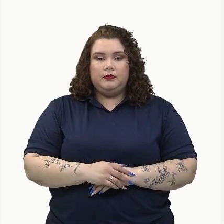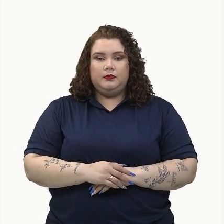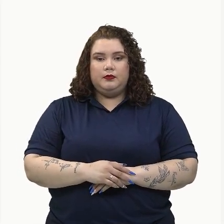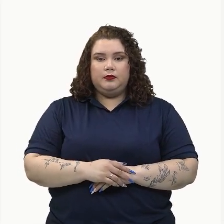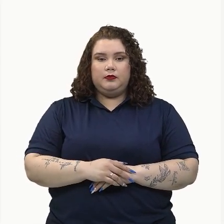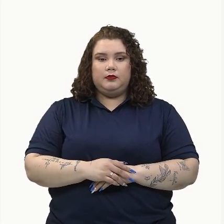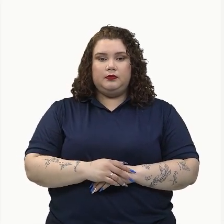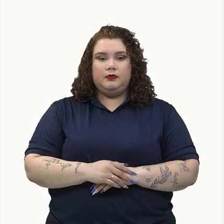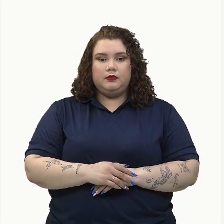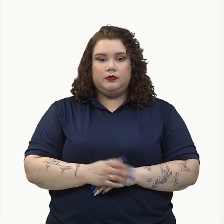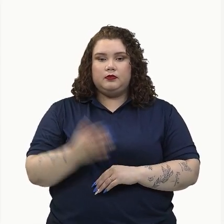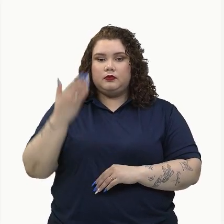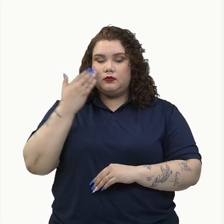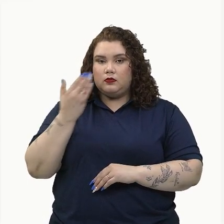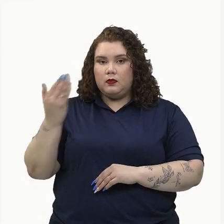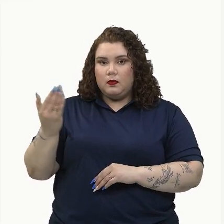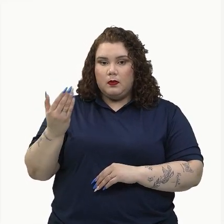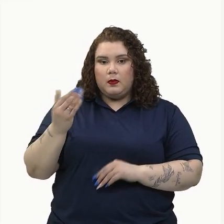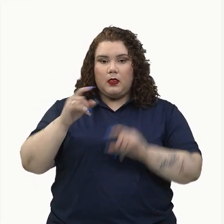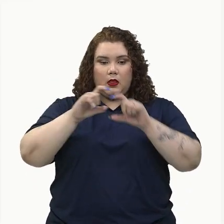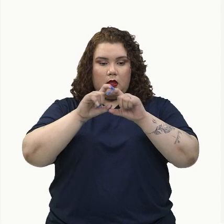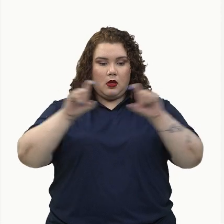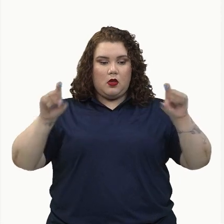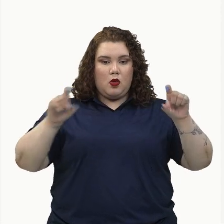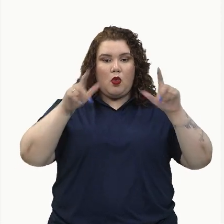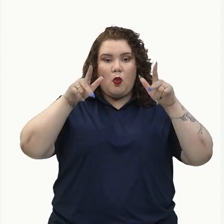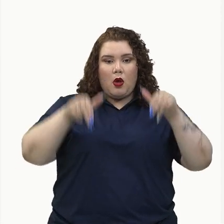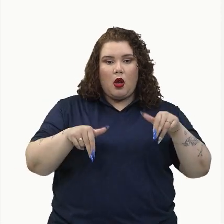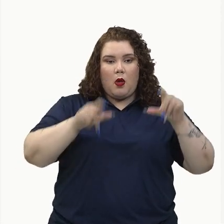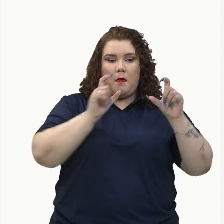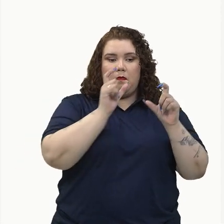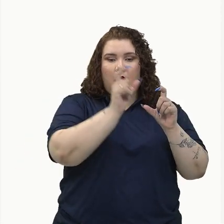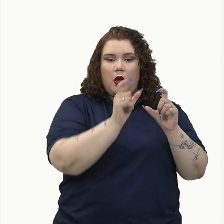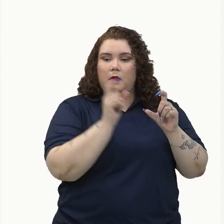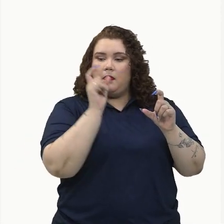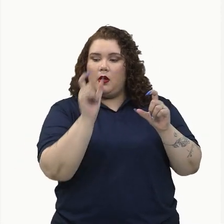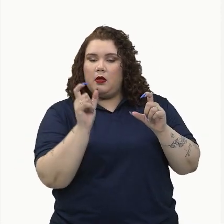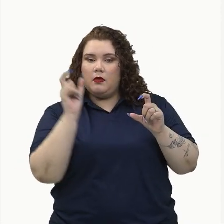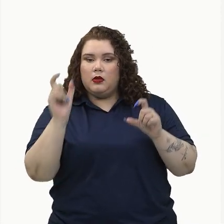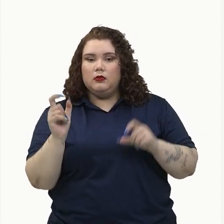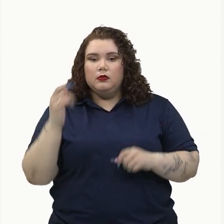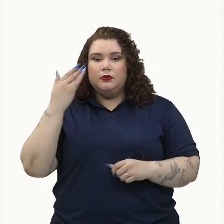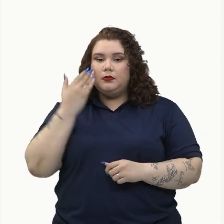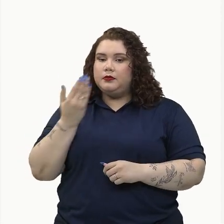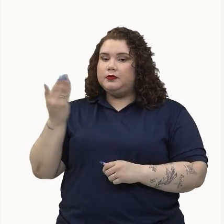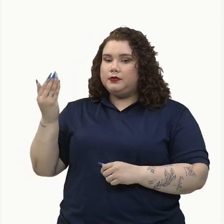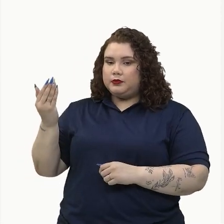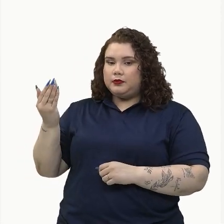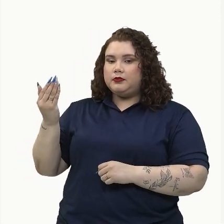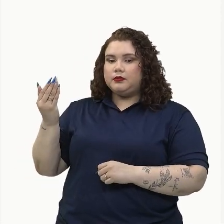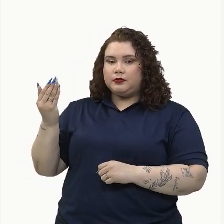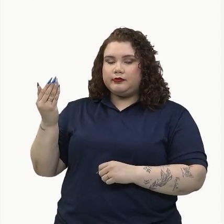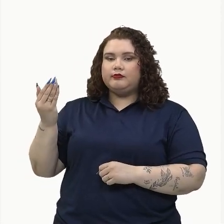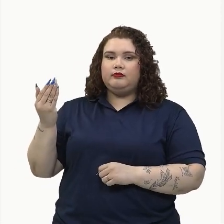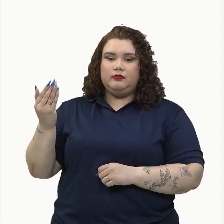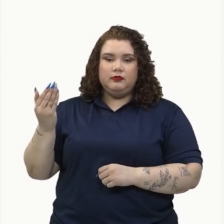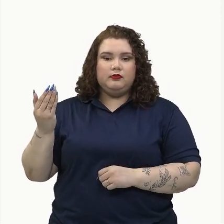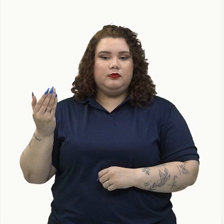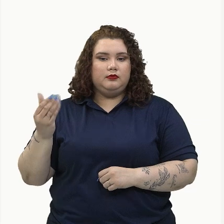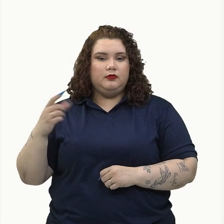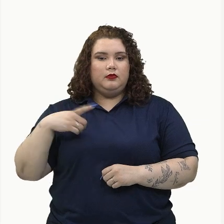circuito encontram-se ligados no mesmo ramo, é por isso, é como eu tivesse esses resistores, um exemplo disso é que eu